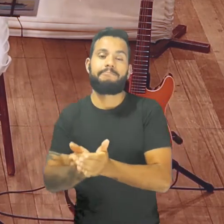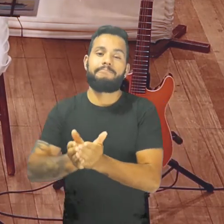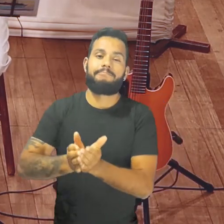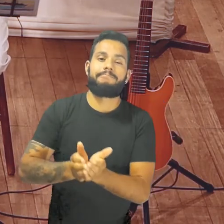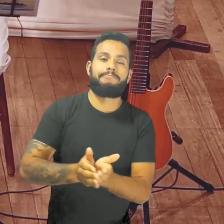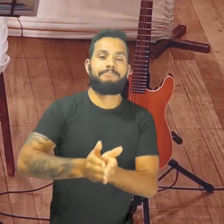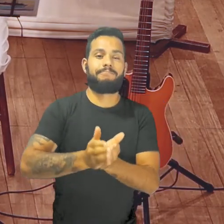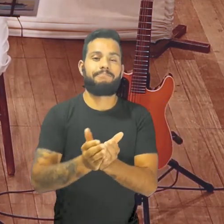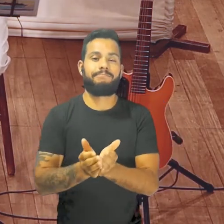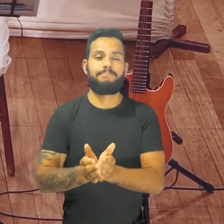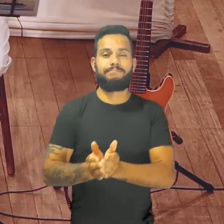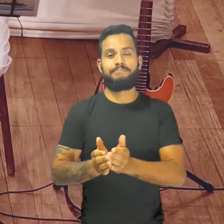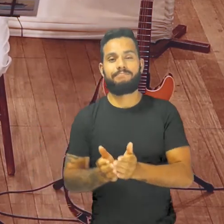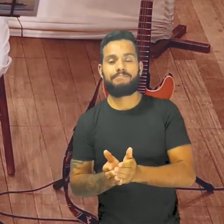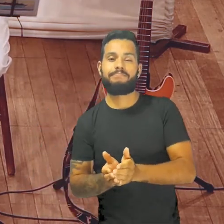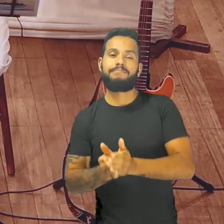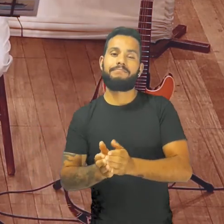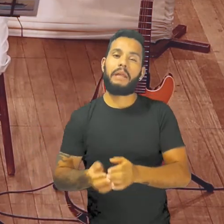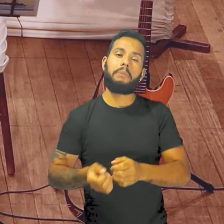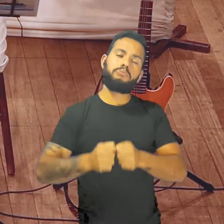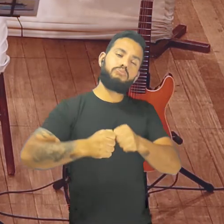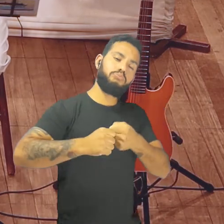É o grande estrondo.